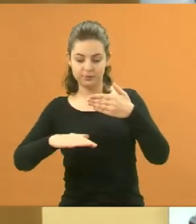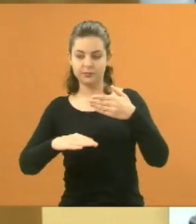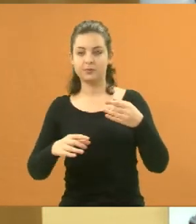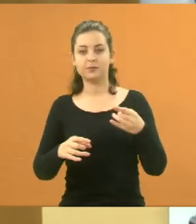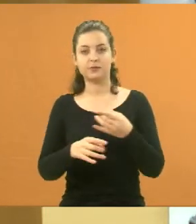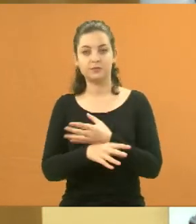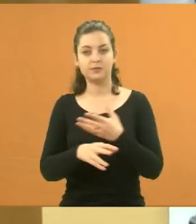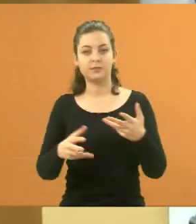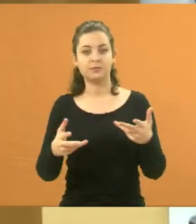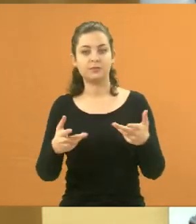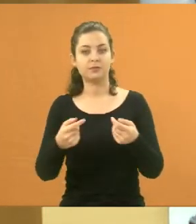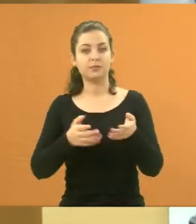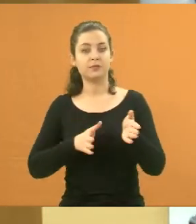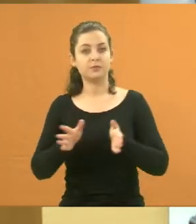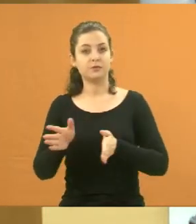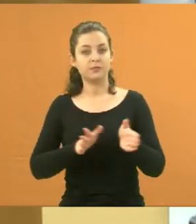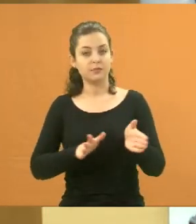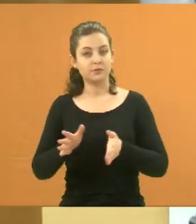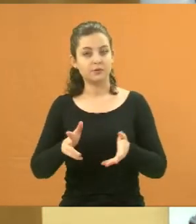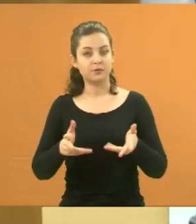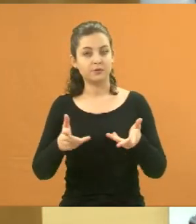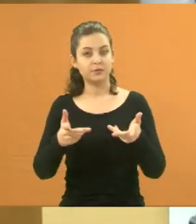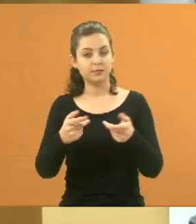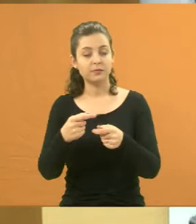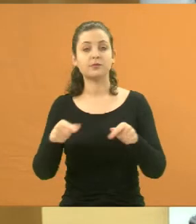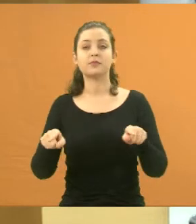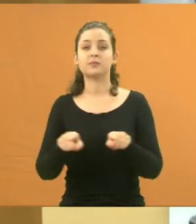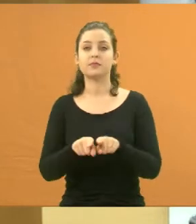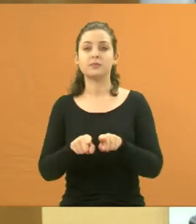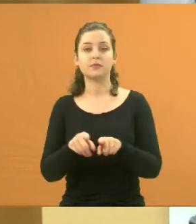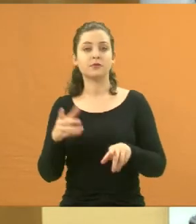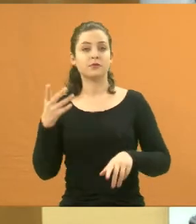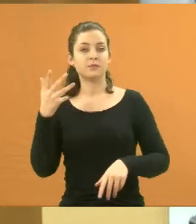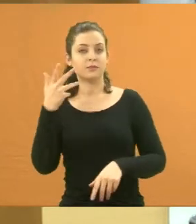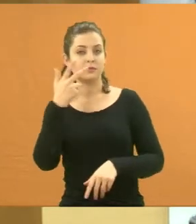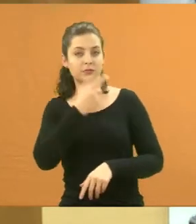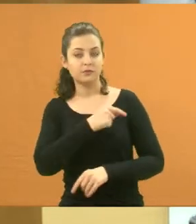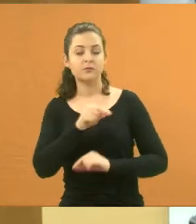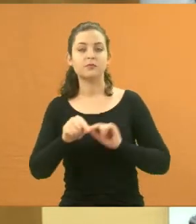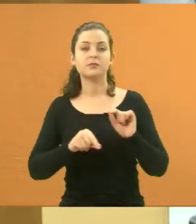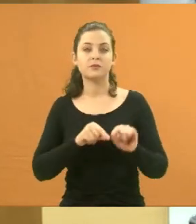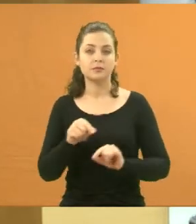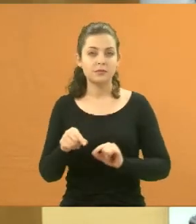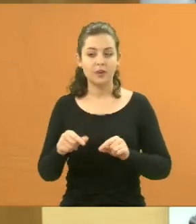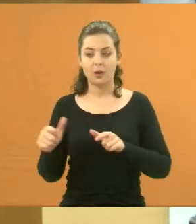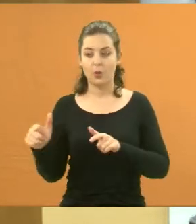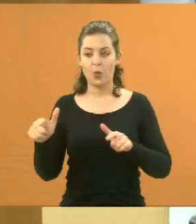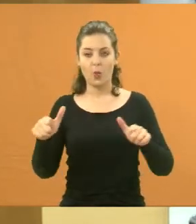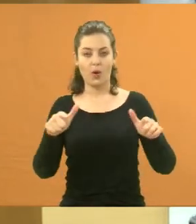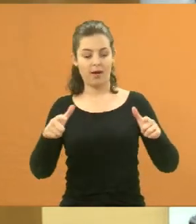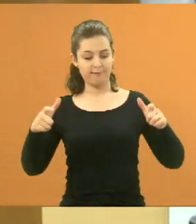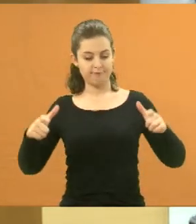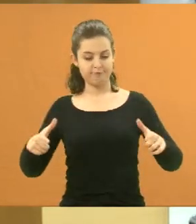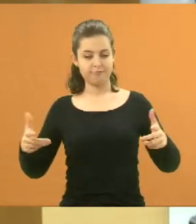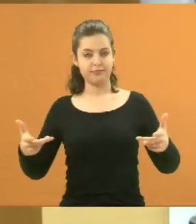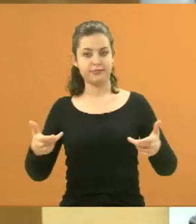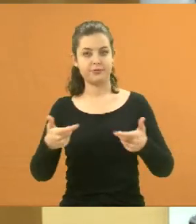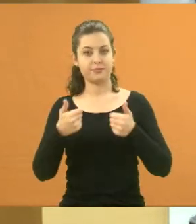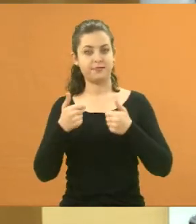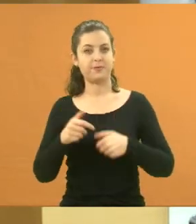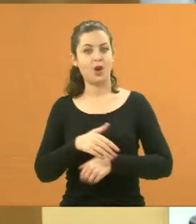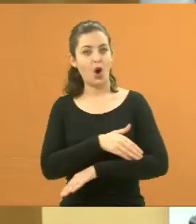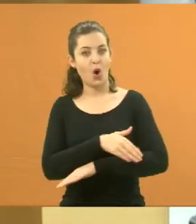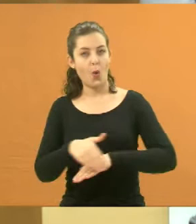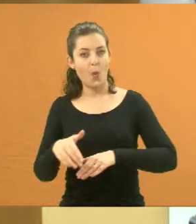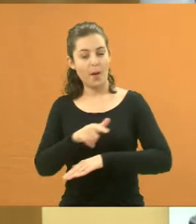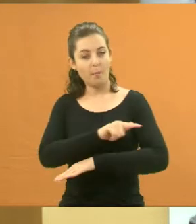vai melhorar a acessibilidade das pessoas e também melhorar o ambiente do bairro. Né? Vai ficar uma